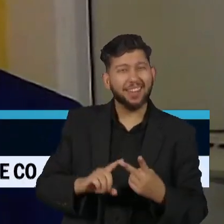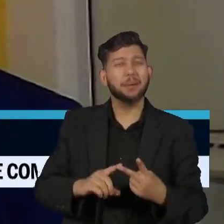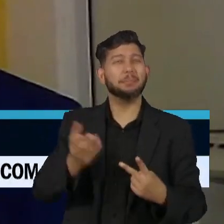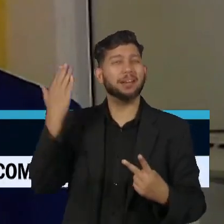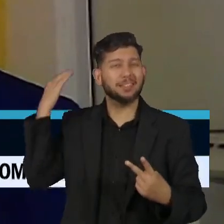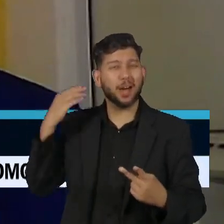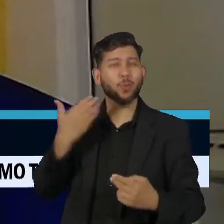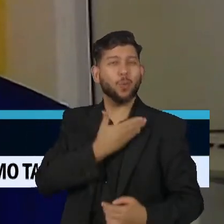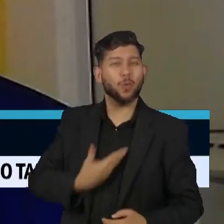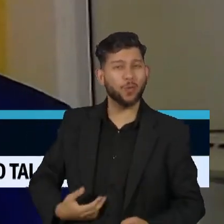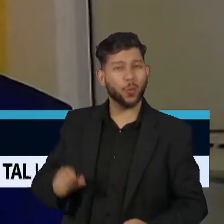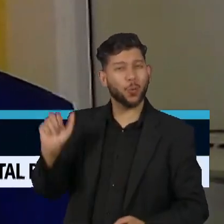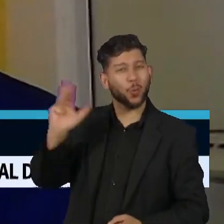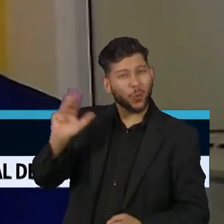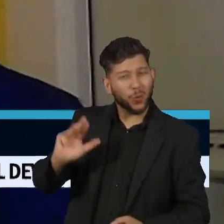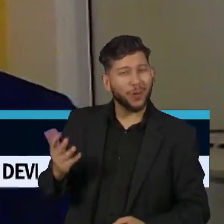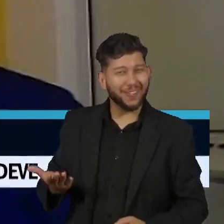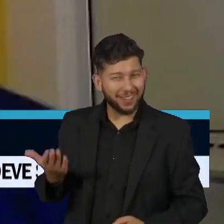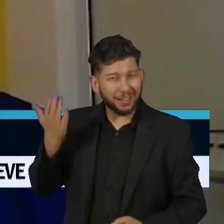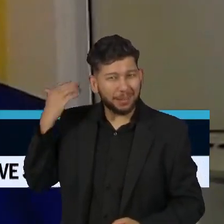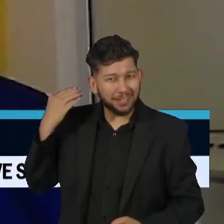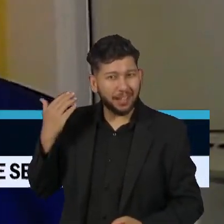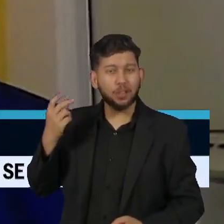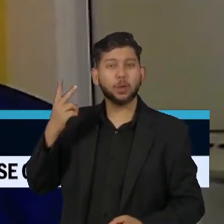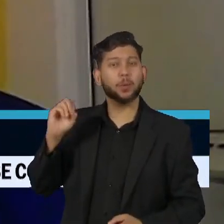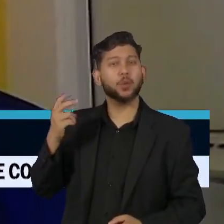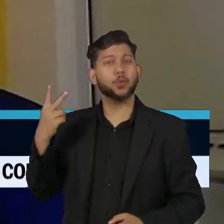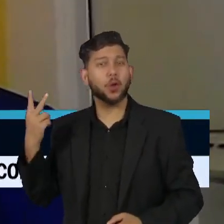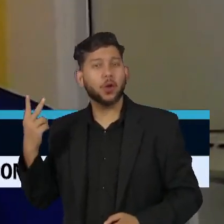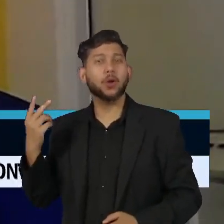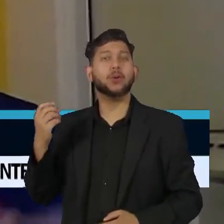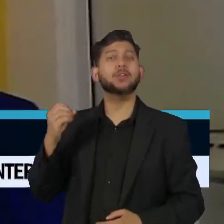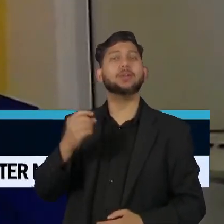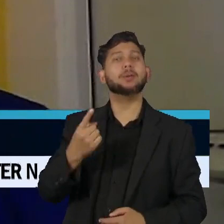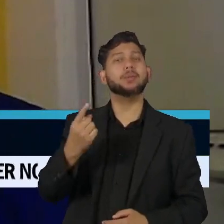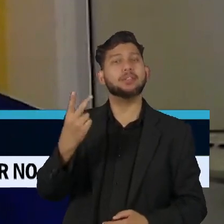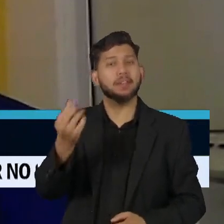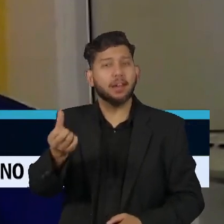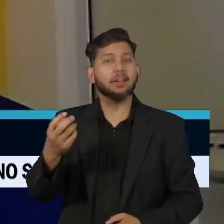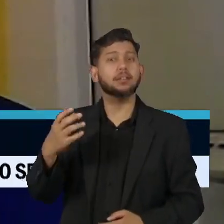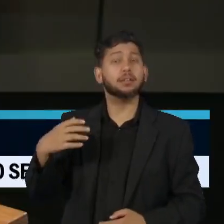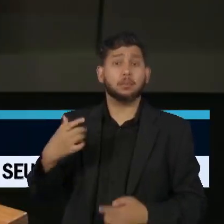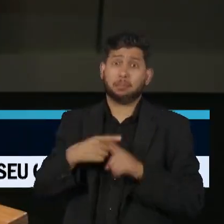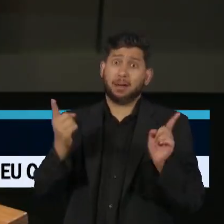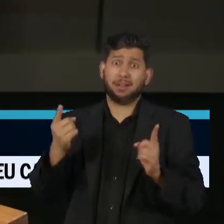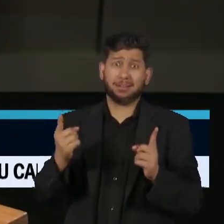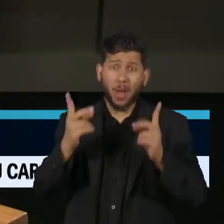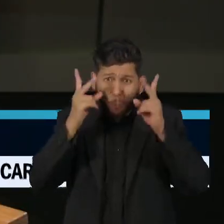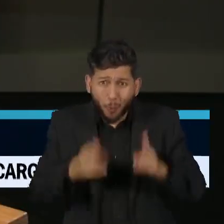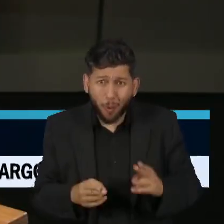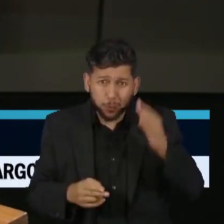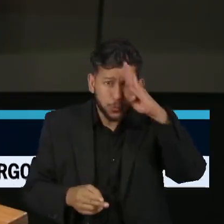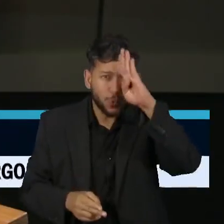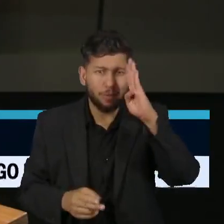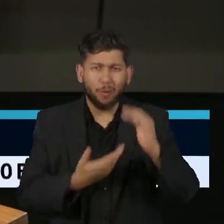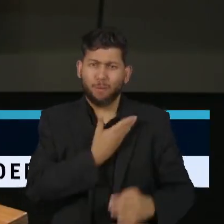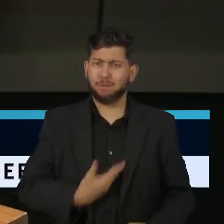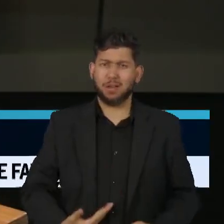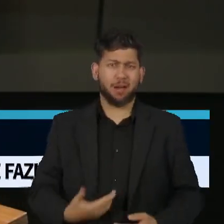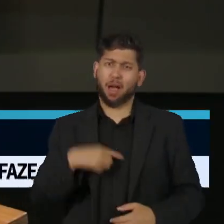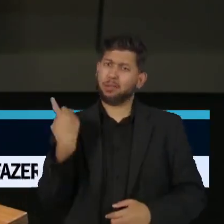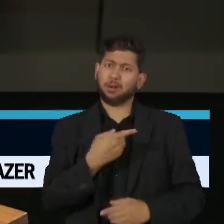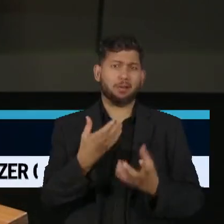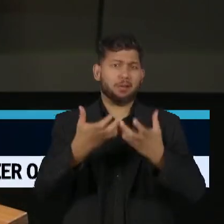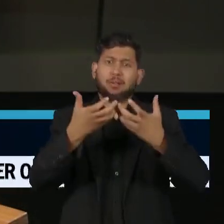Né? Agora, também a gente não vai retomar o padrão que existia no governo Bolsonaro. E a gente está vendo exatamente